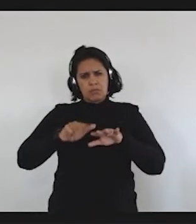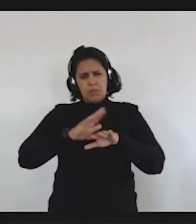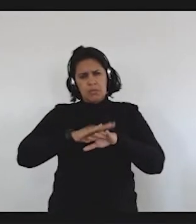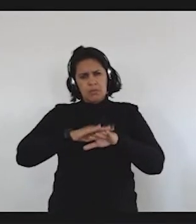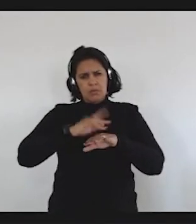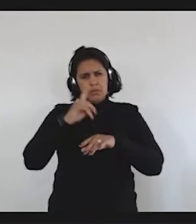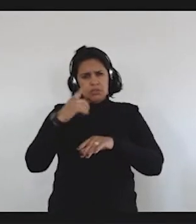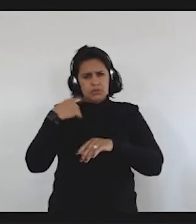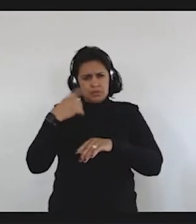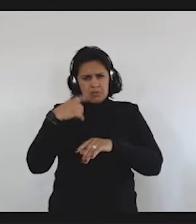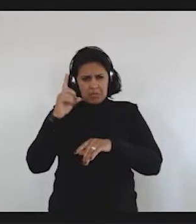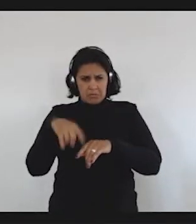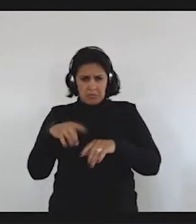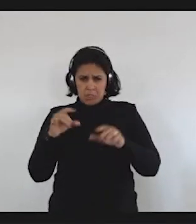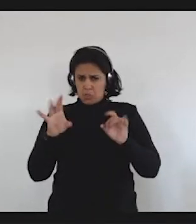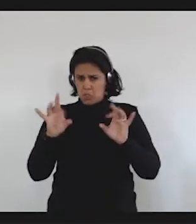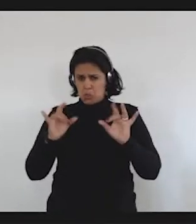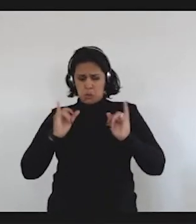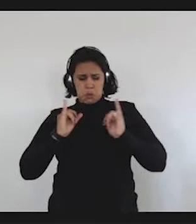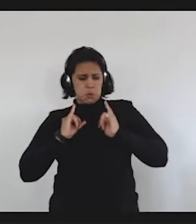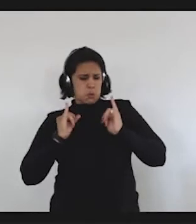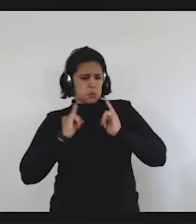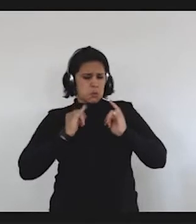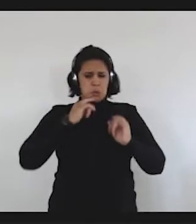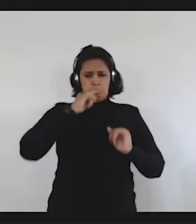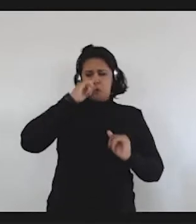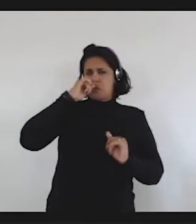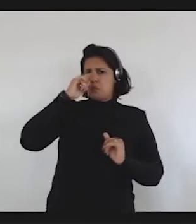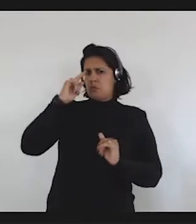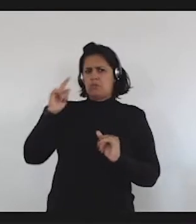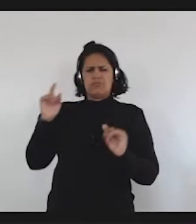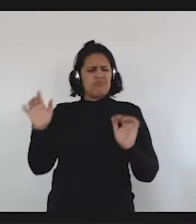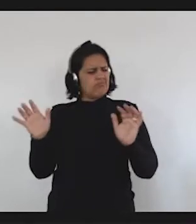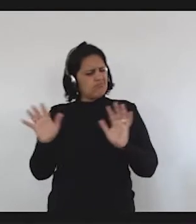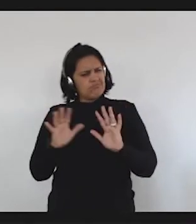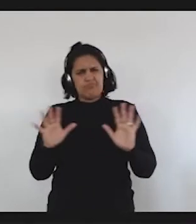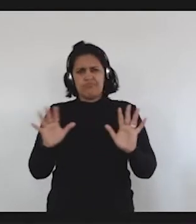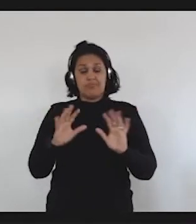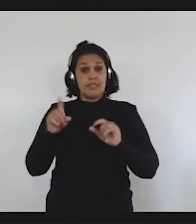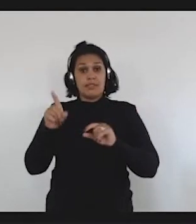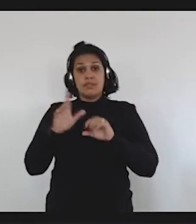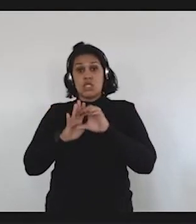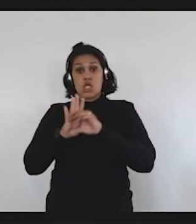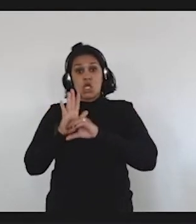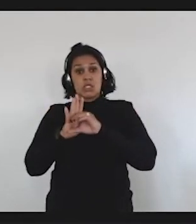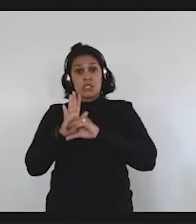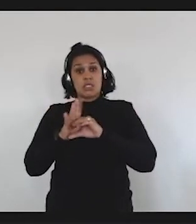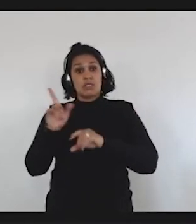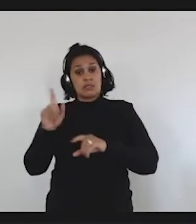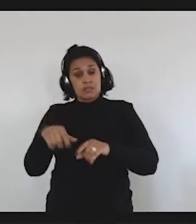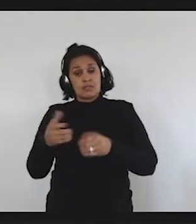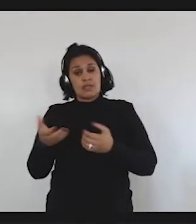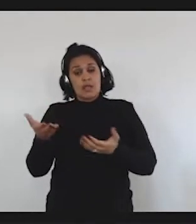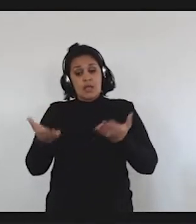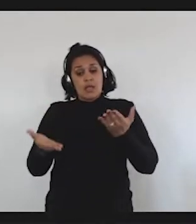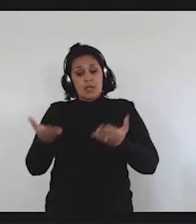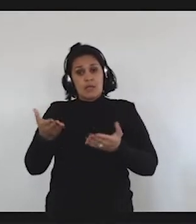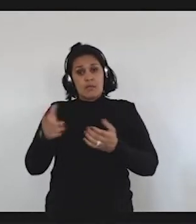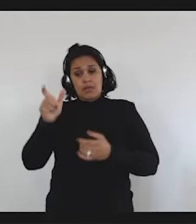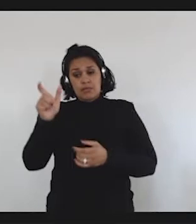classistas. Volto a falar que esses conceitos servem ao equilíbrio entre